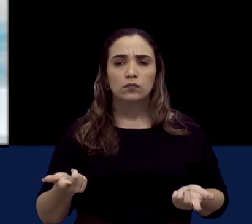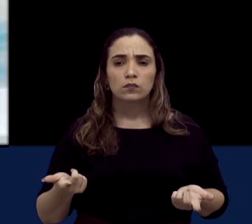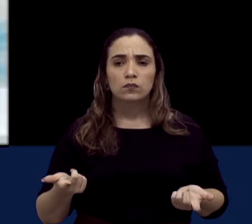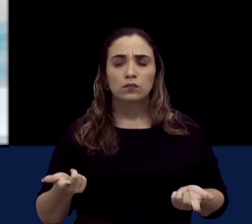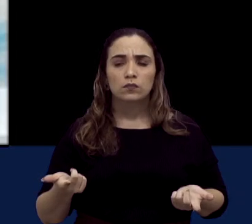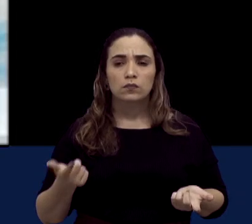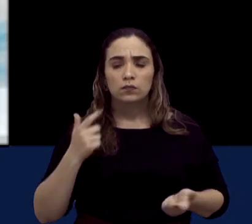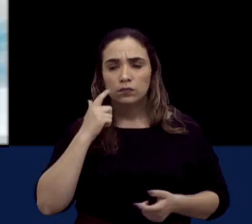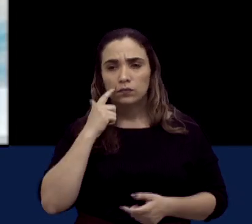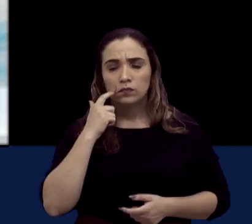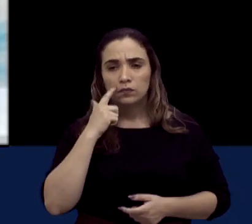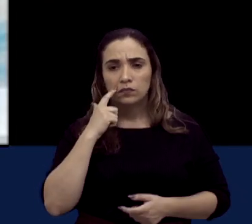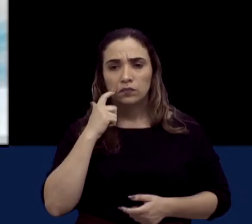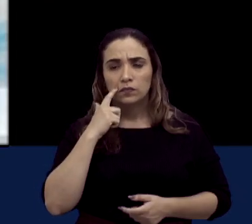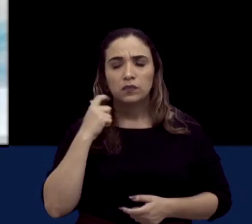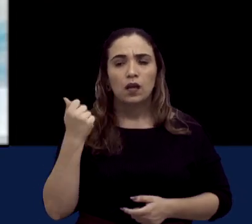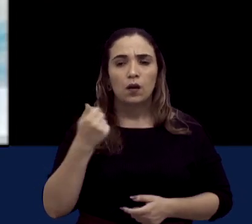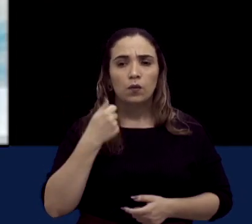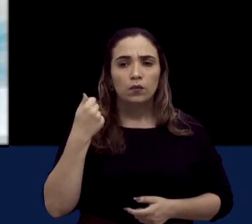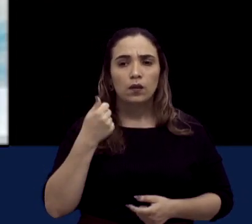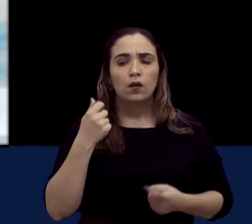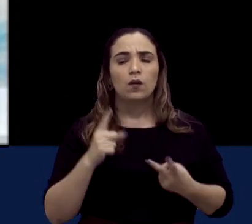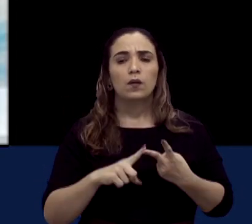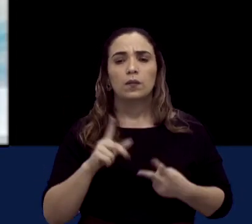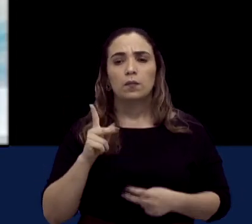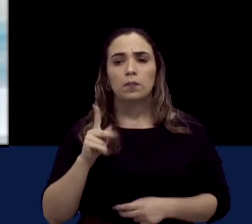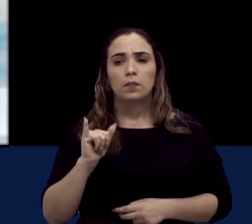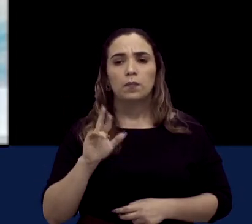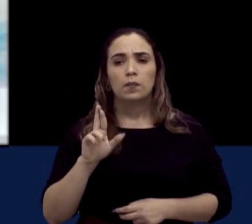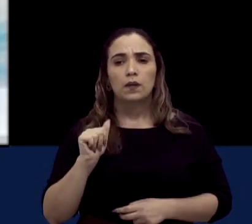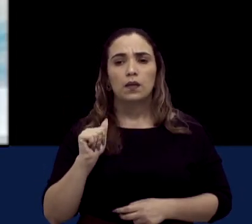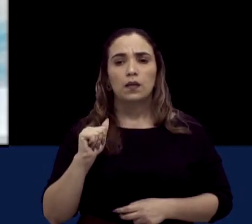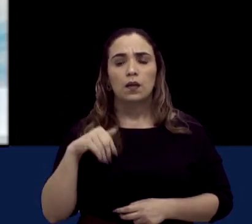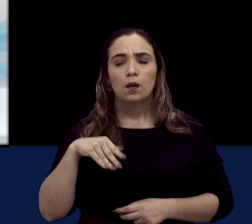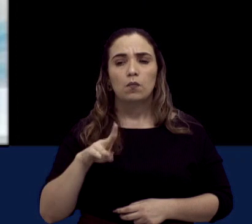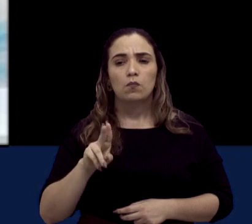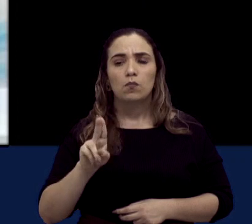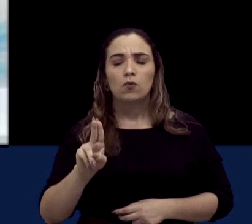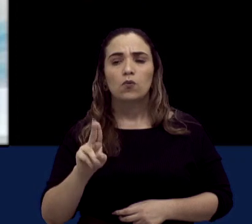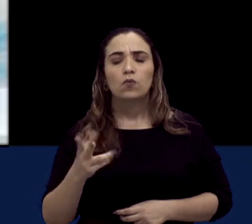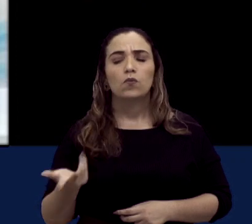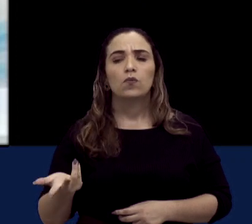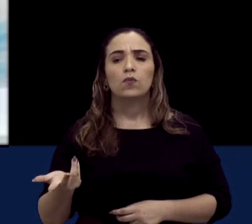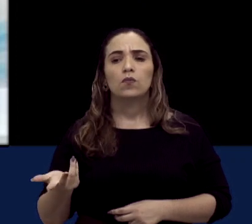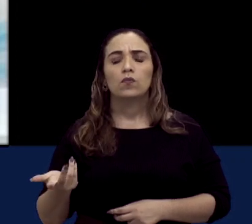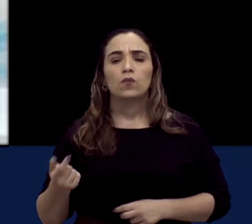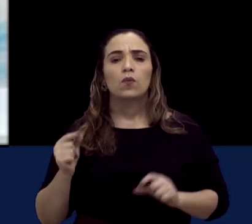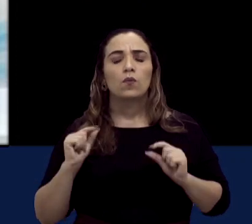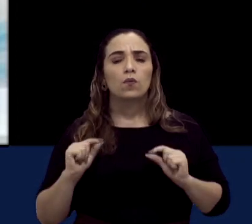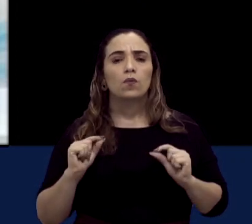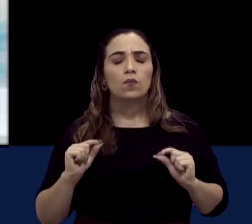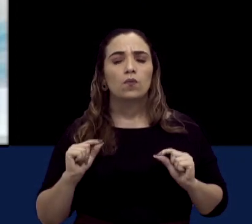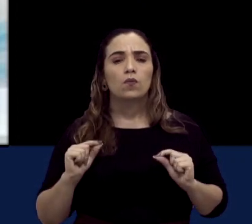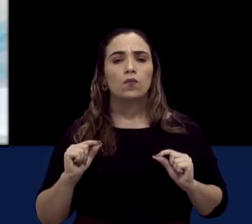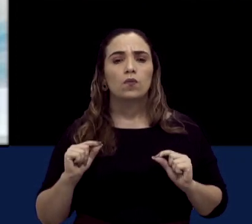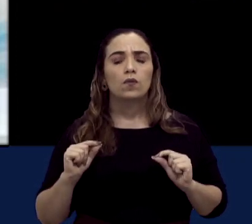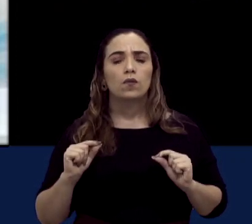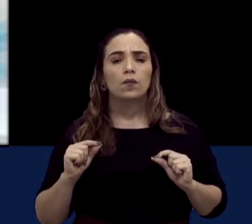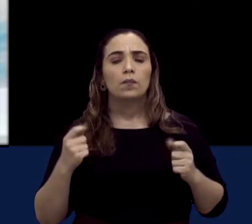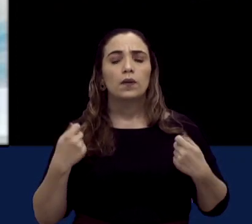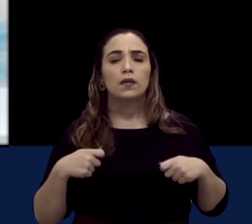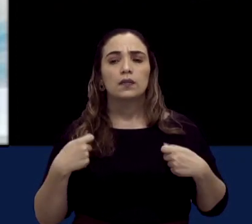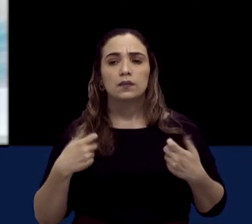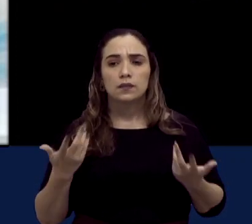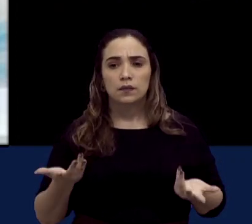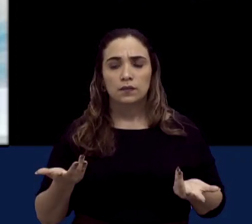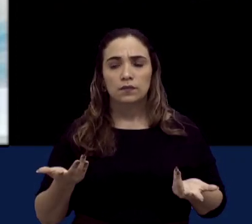na aldeota, no Pirambu? O que é que precisa impactar disso na aldeota? O que precisa impactar isso para o Pirambu? Então,